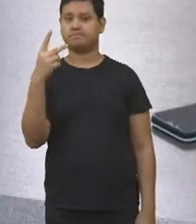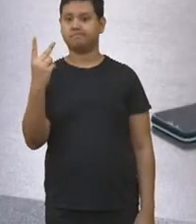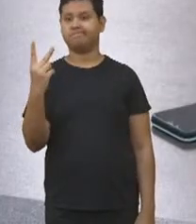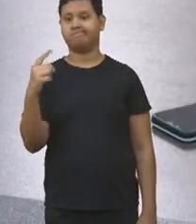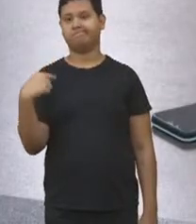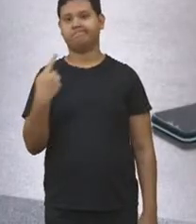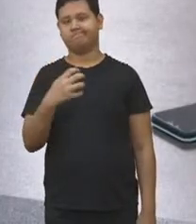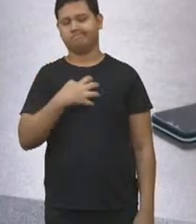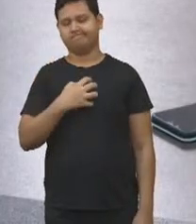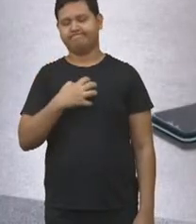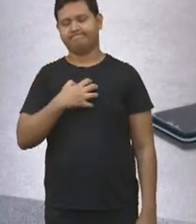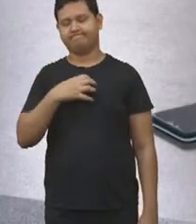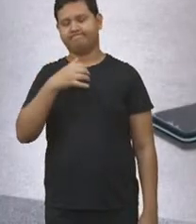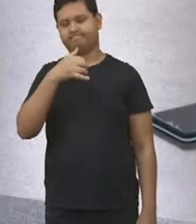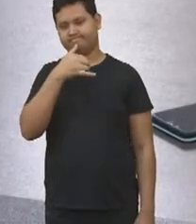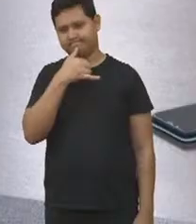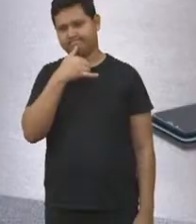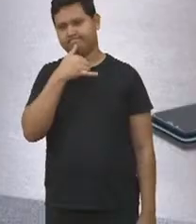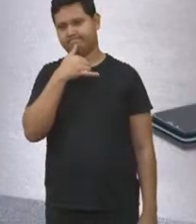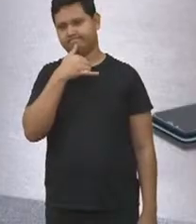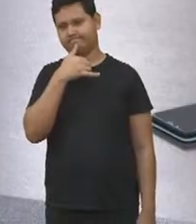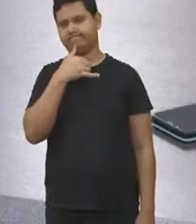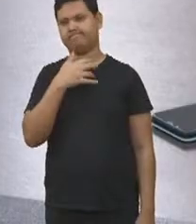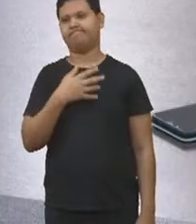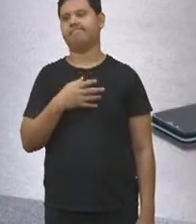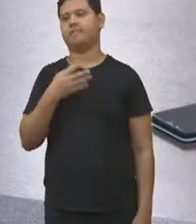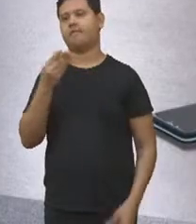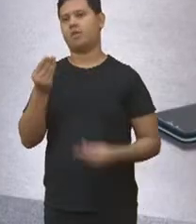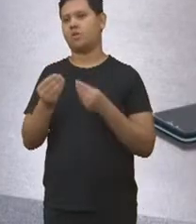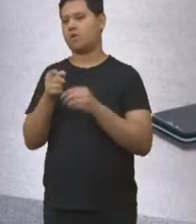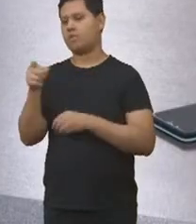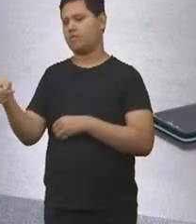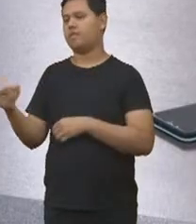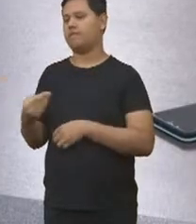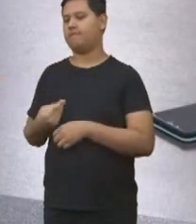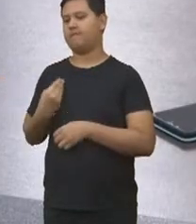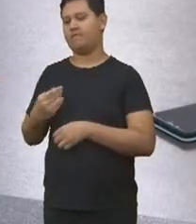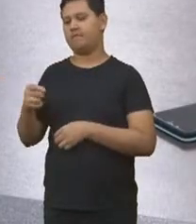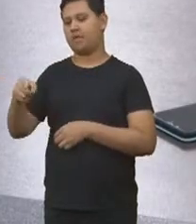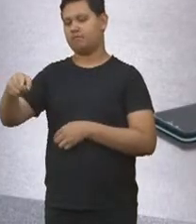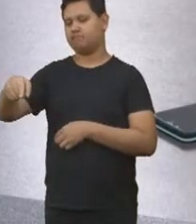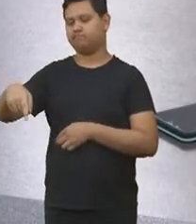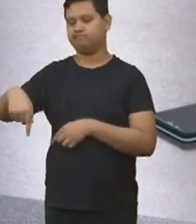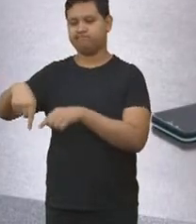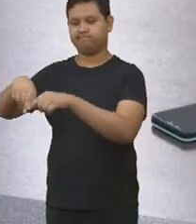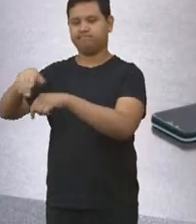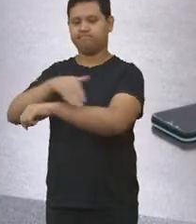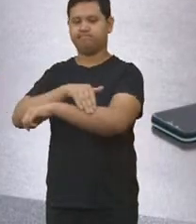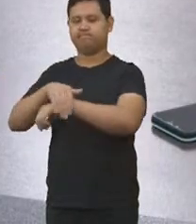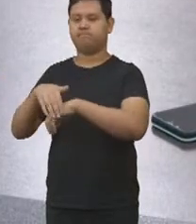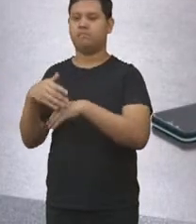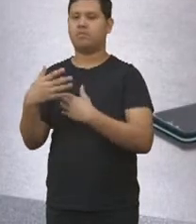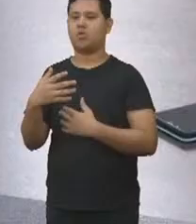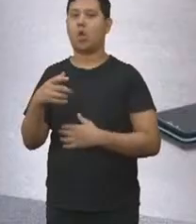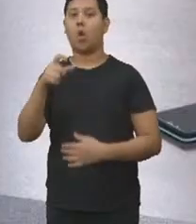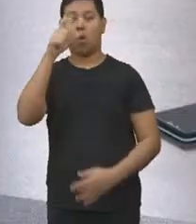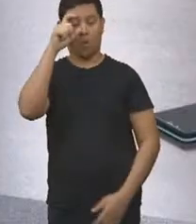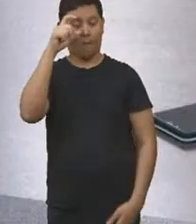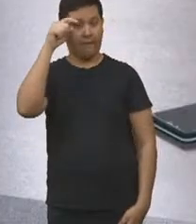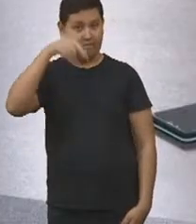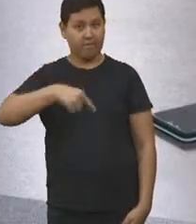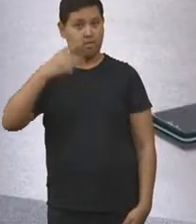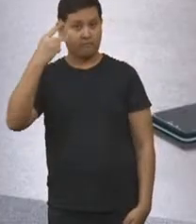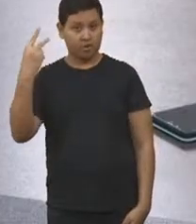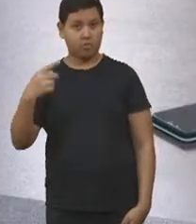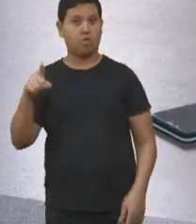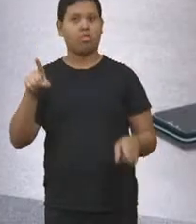fica chateado de ver as condições no bairro. Desde que o Marcelo Danta está aqui na Câmara Municipal,